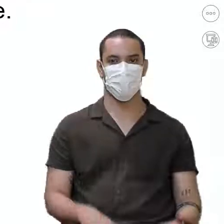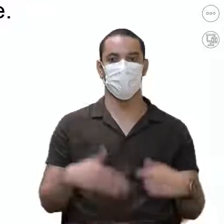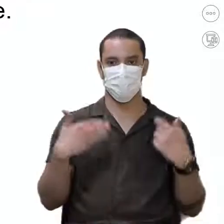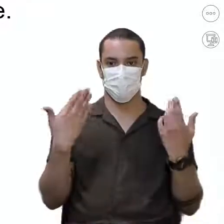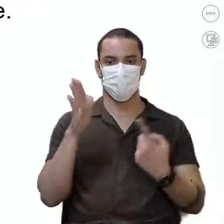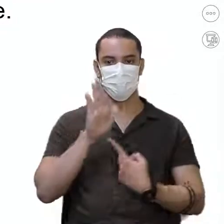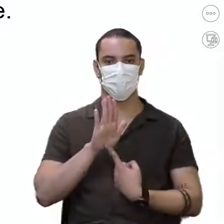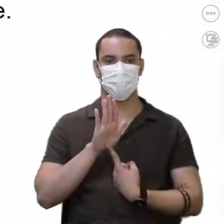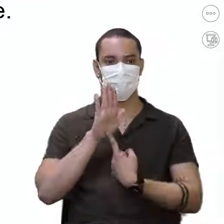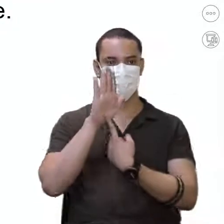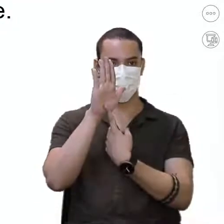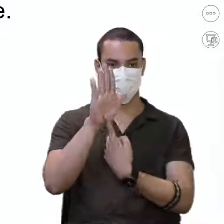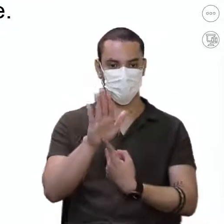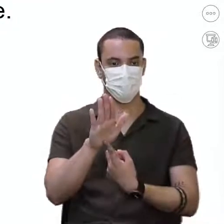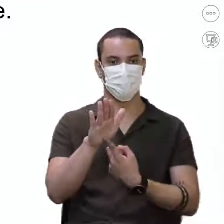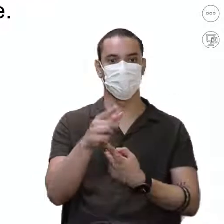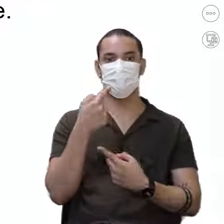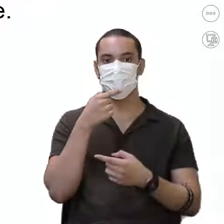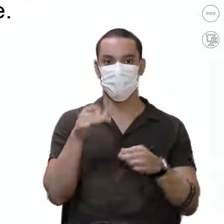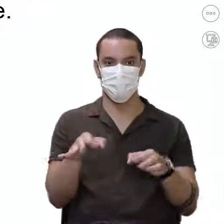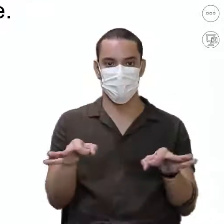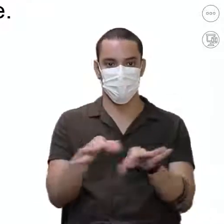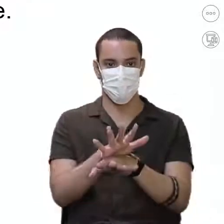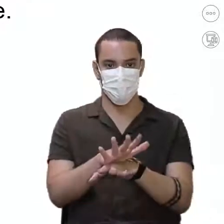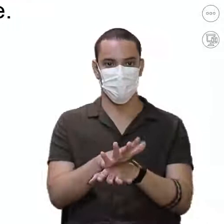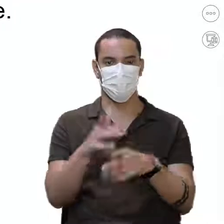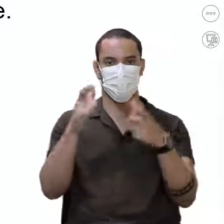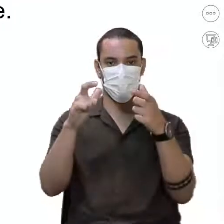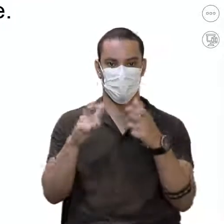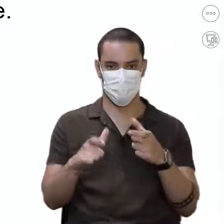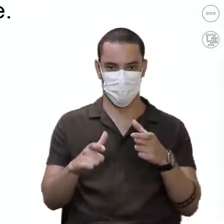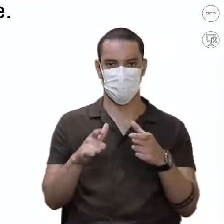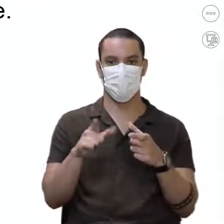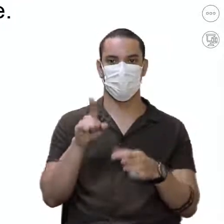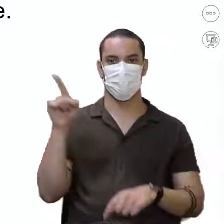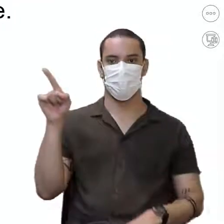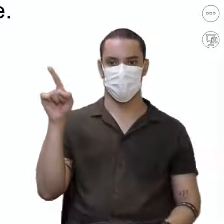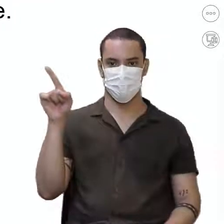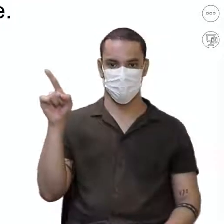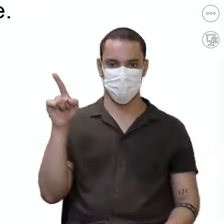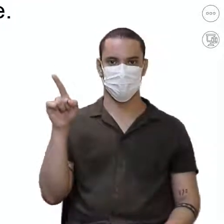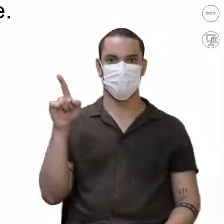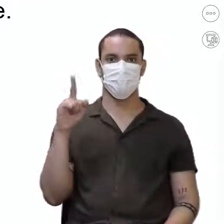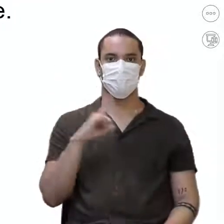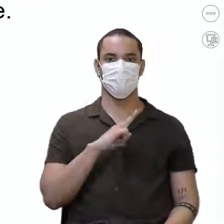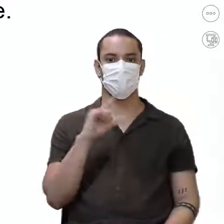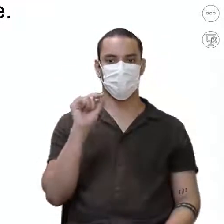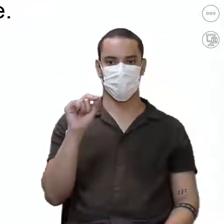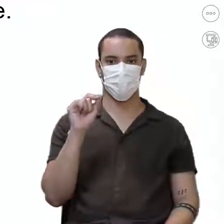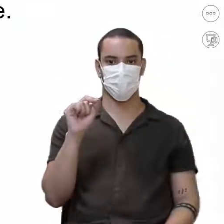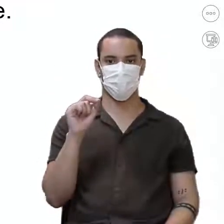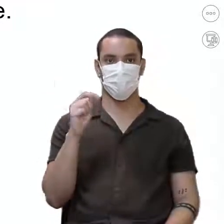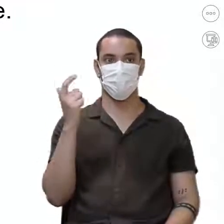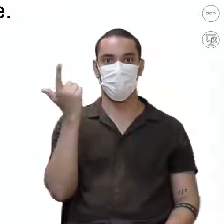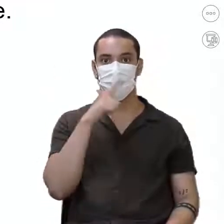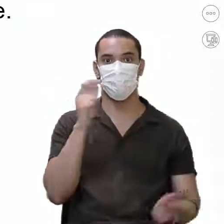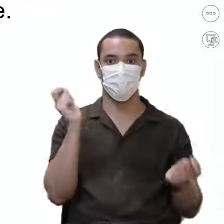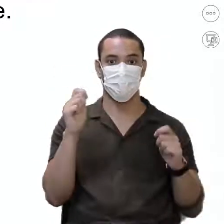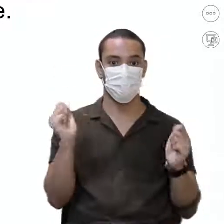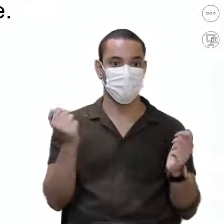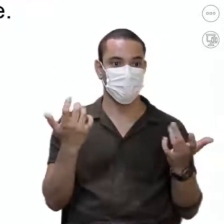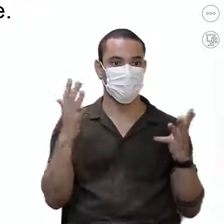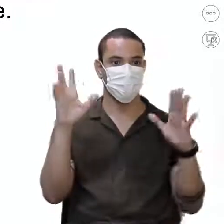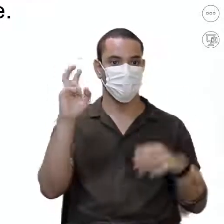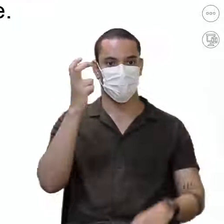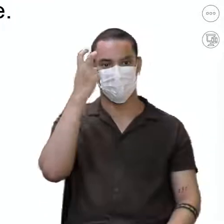uma exibição que acabou de abrir nesse lugar chamado Hamburger é para celebrar a